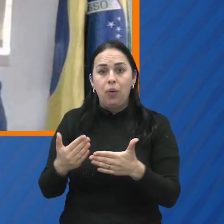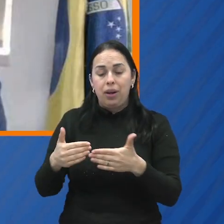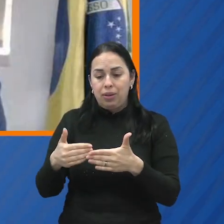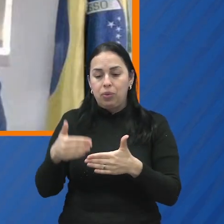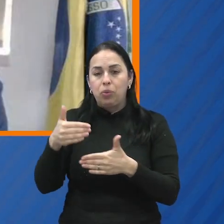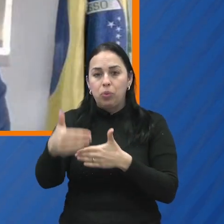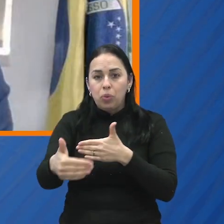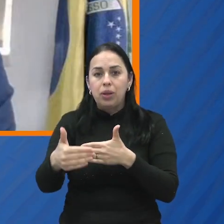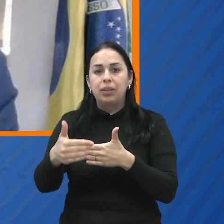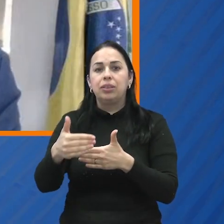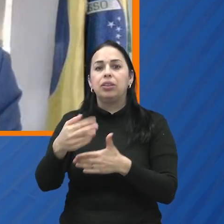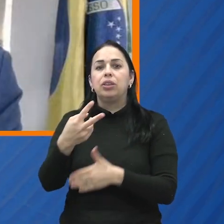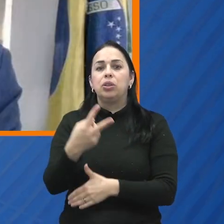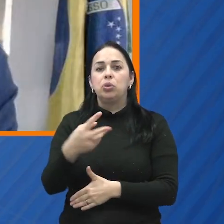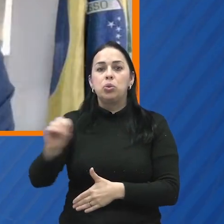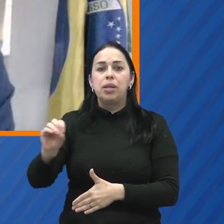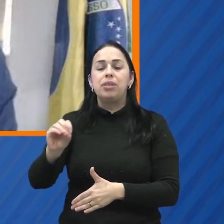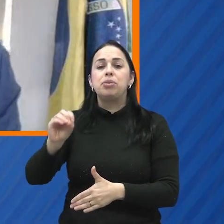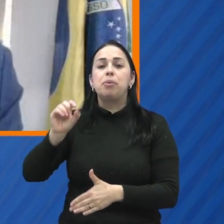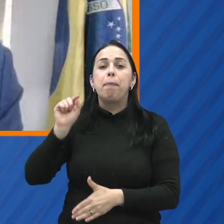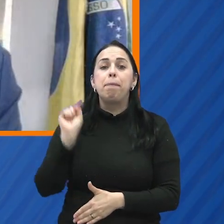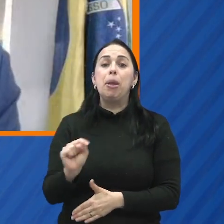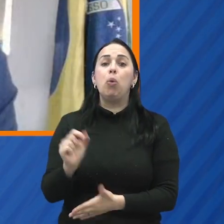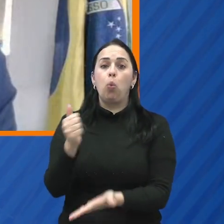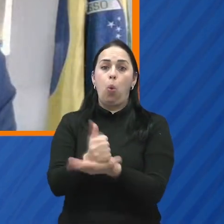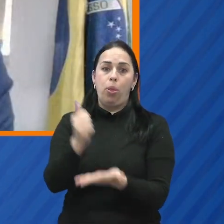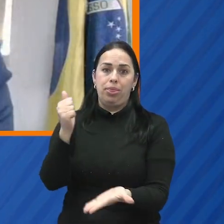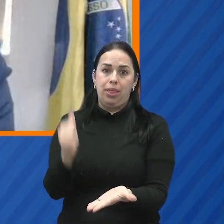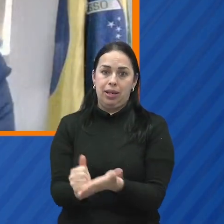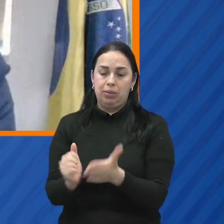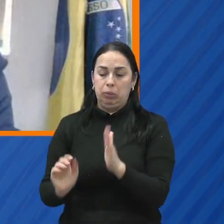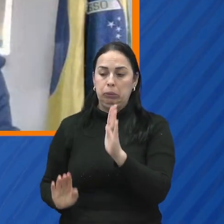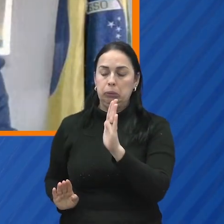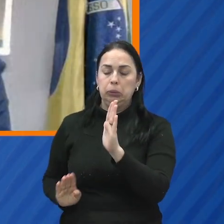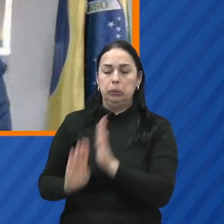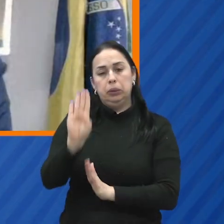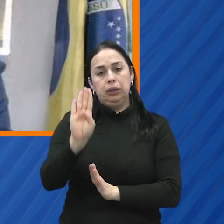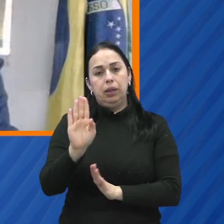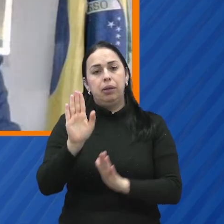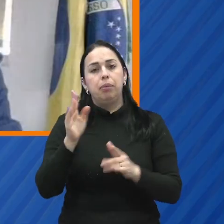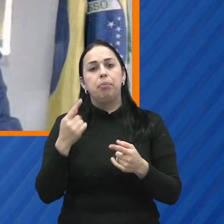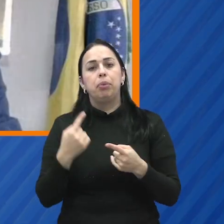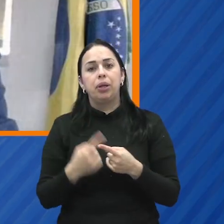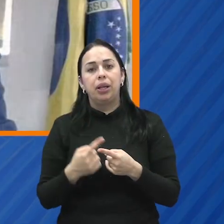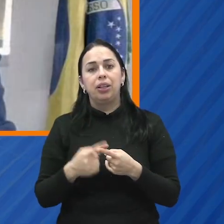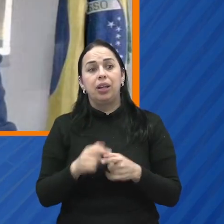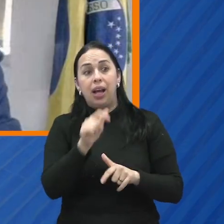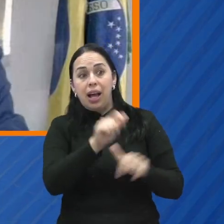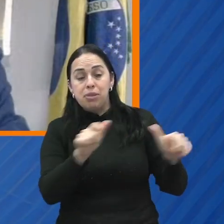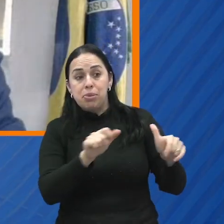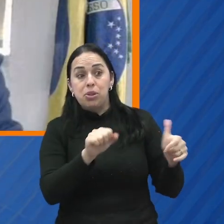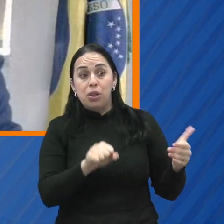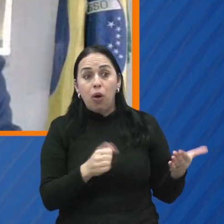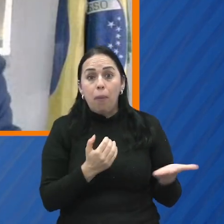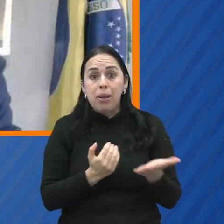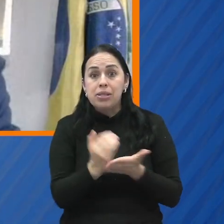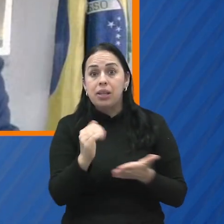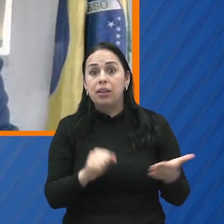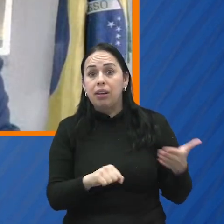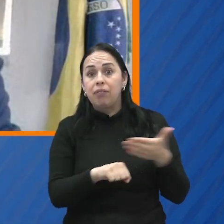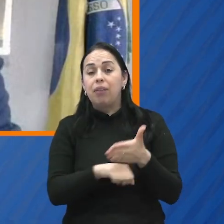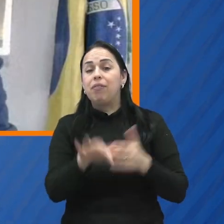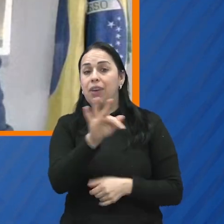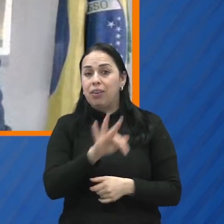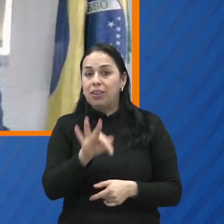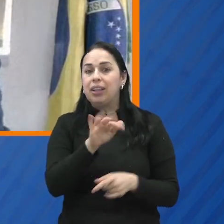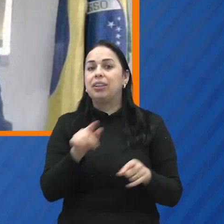em 2025, esse número já pulou para 200 mil contratos. Então, teve um aumento, mas é porque todo mundo que está entrando na